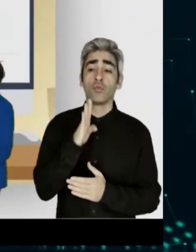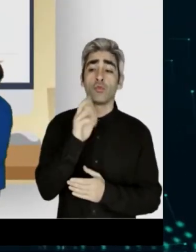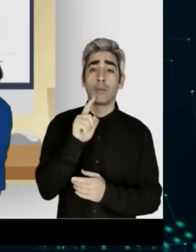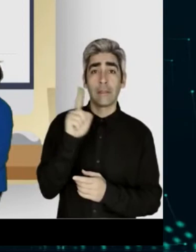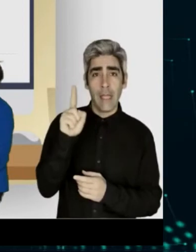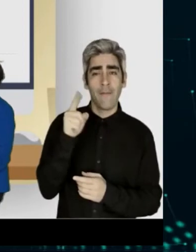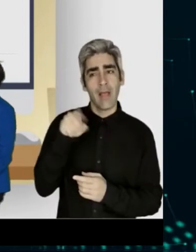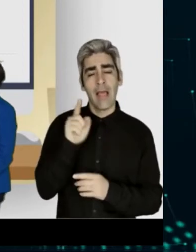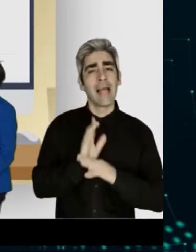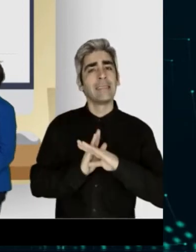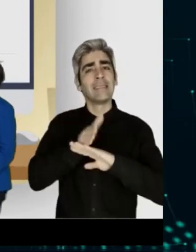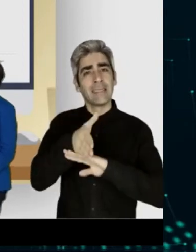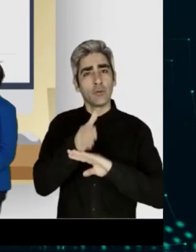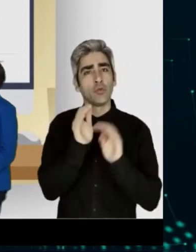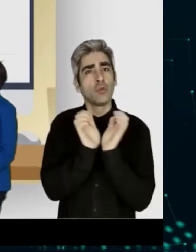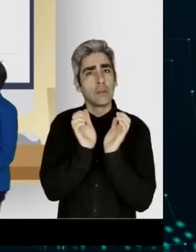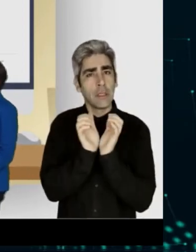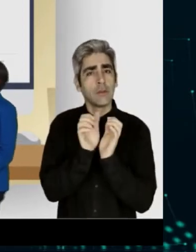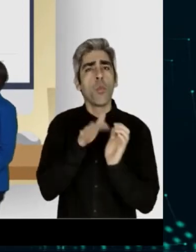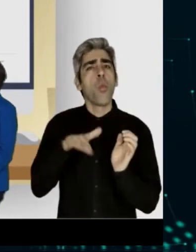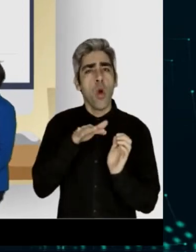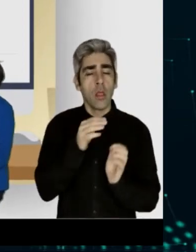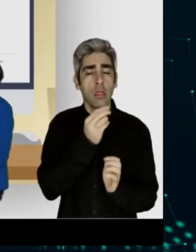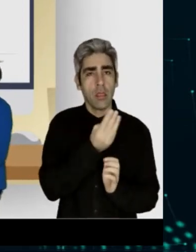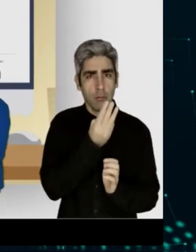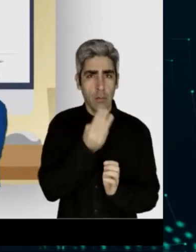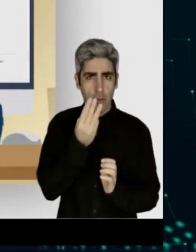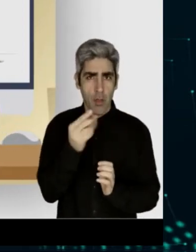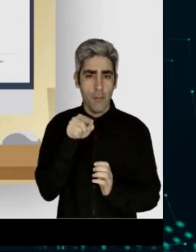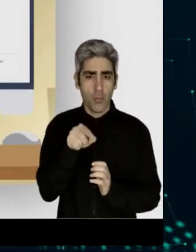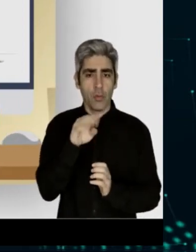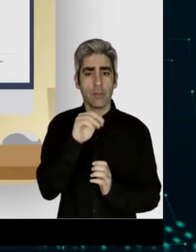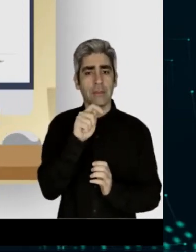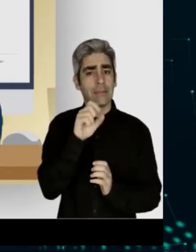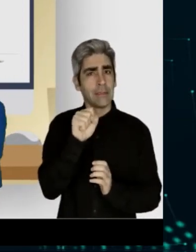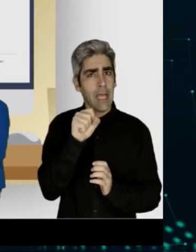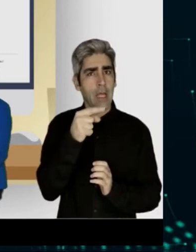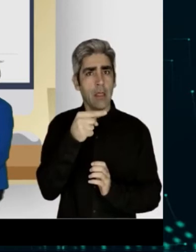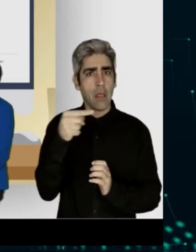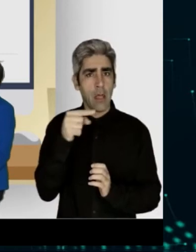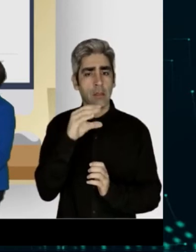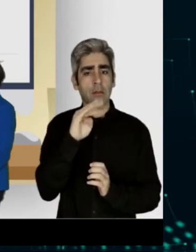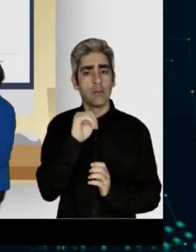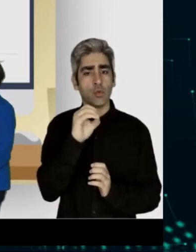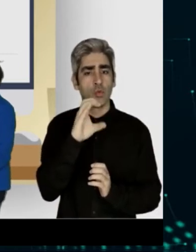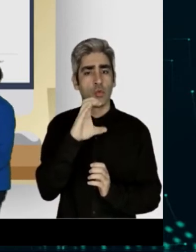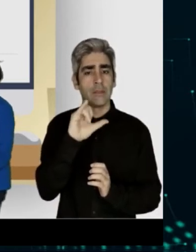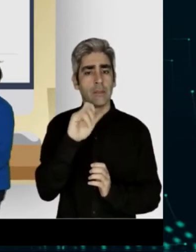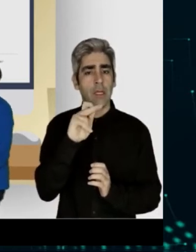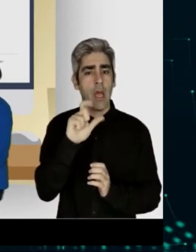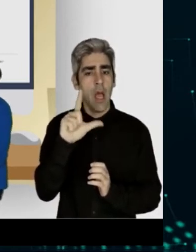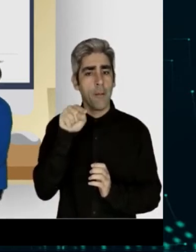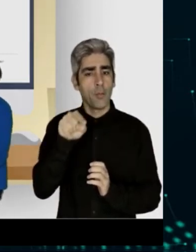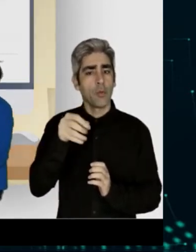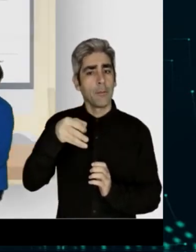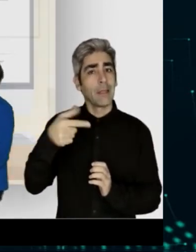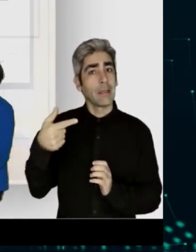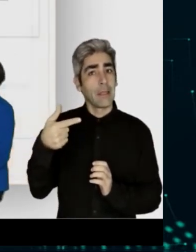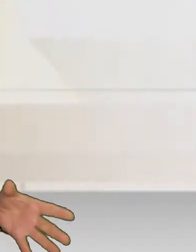do